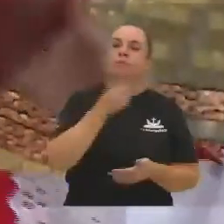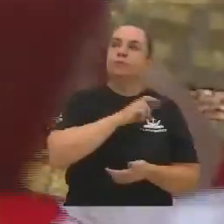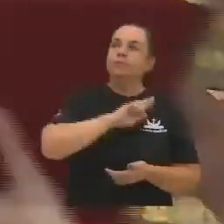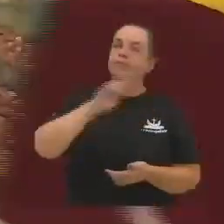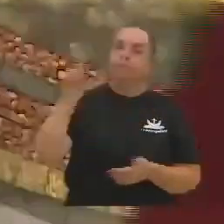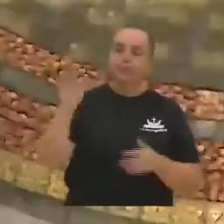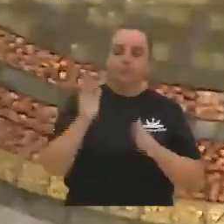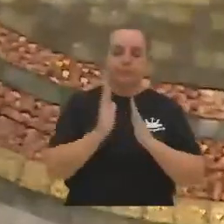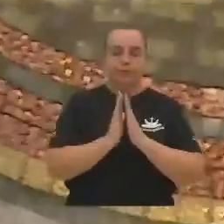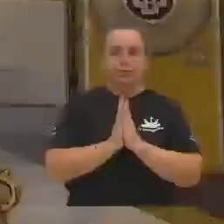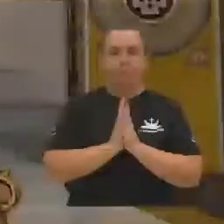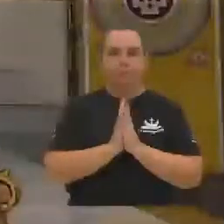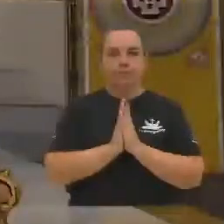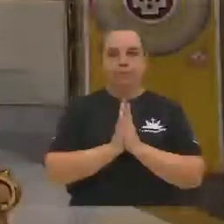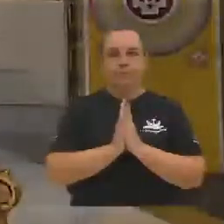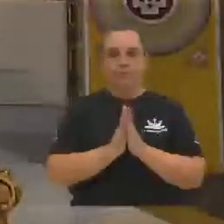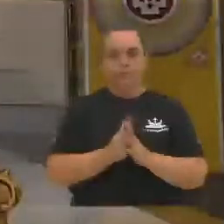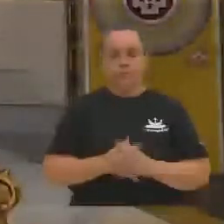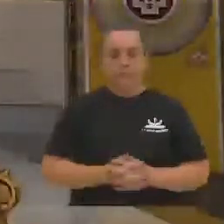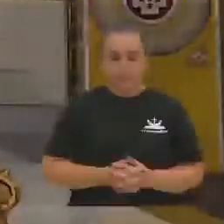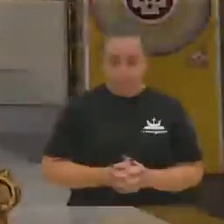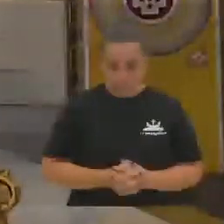nosso Senhor.